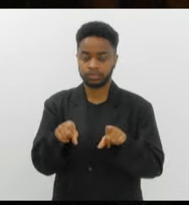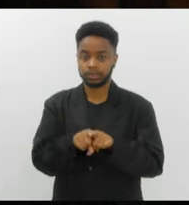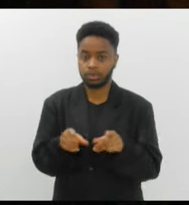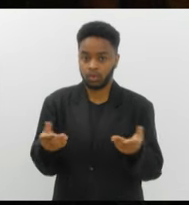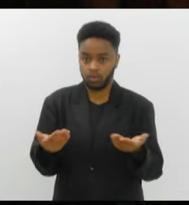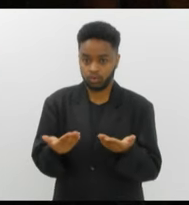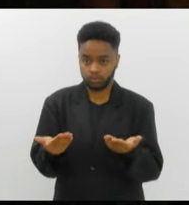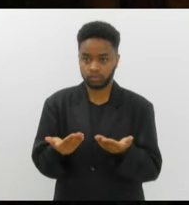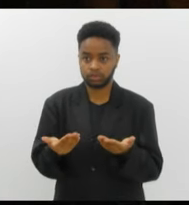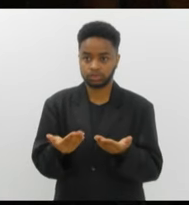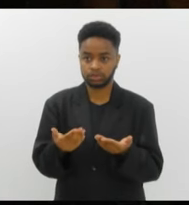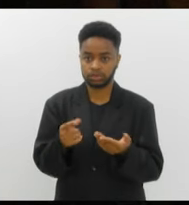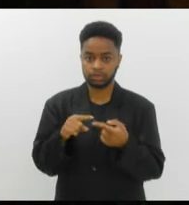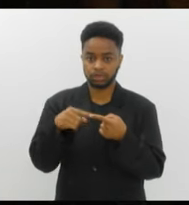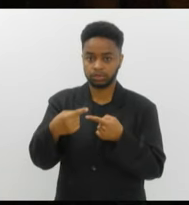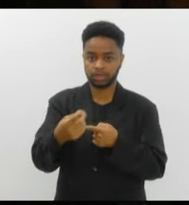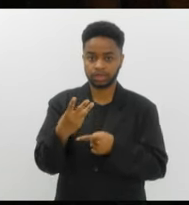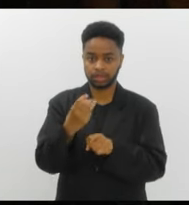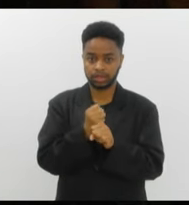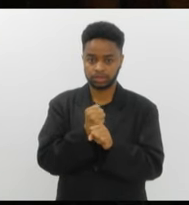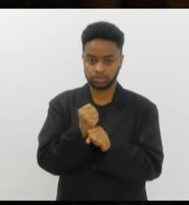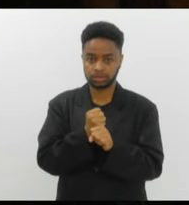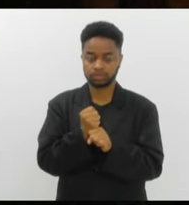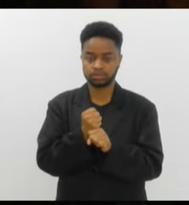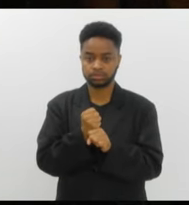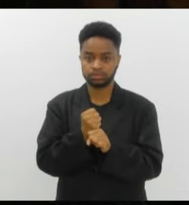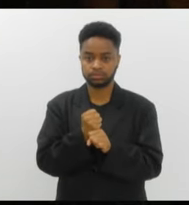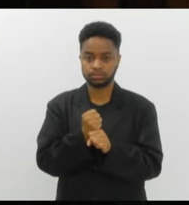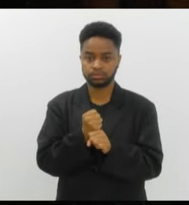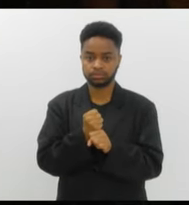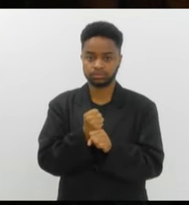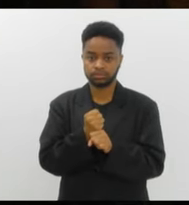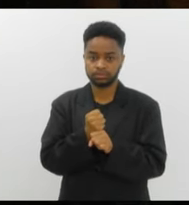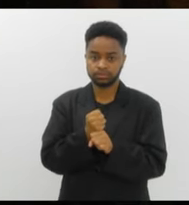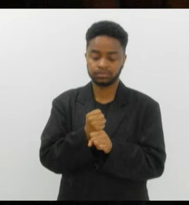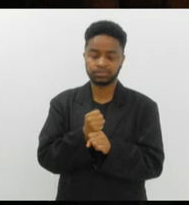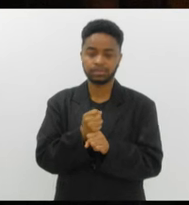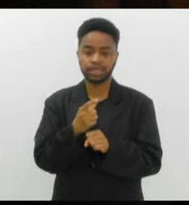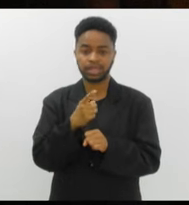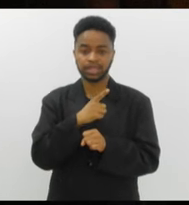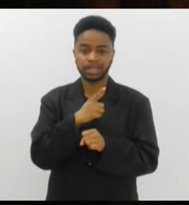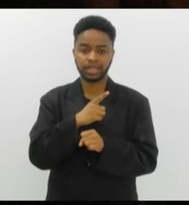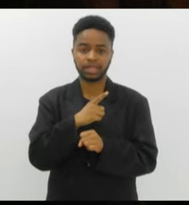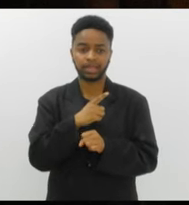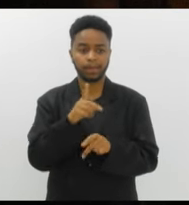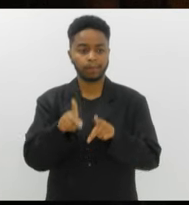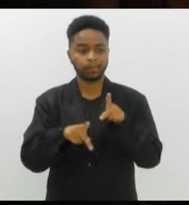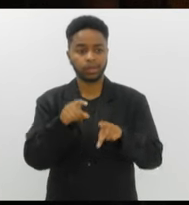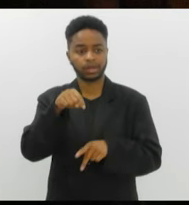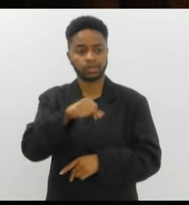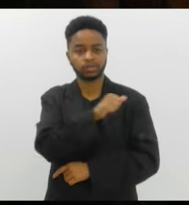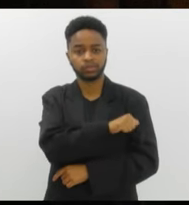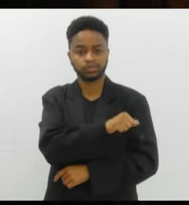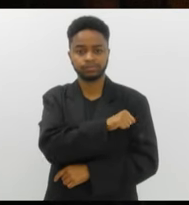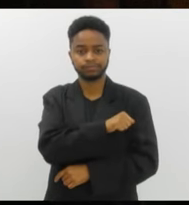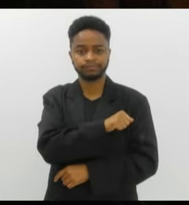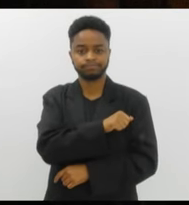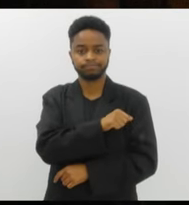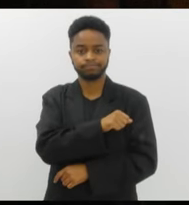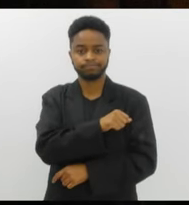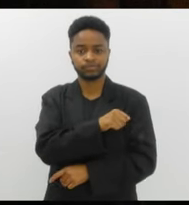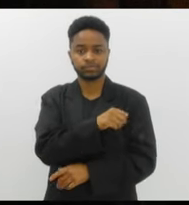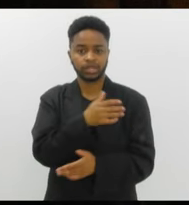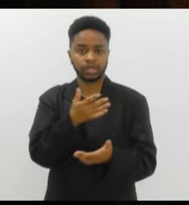hoje, né, 3 anos e meio depois da gestão, e aliás, né, tinha um certo desalento por parte da população da cidade do Rio de Janeiro, especialmente aqueles que